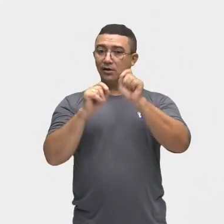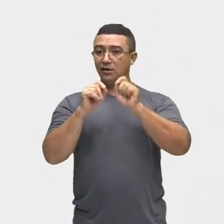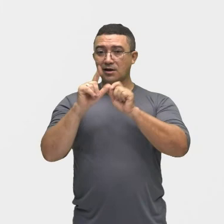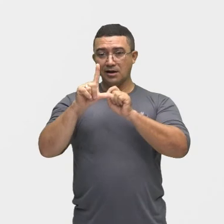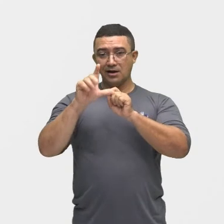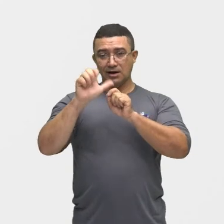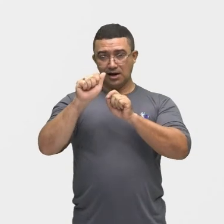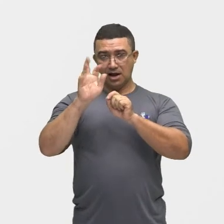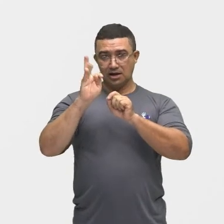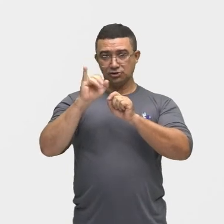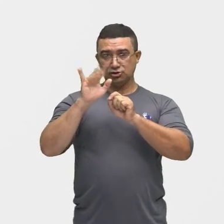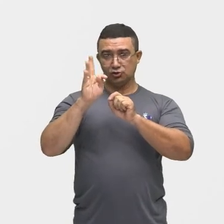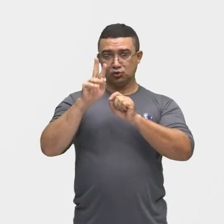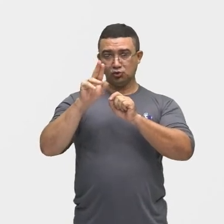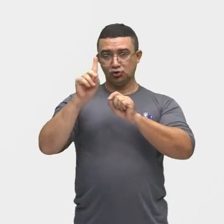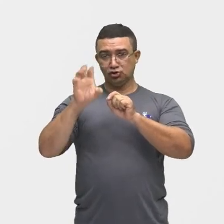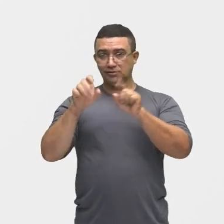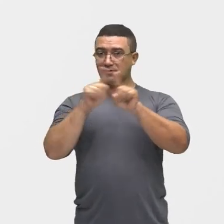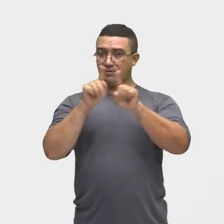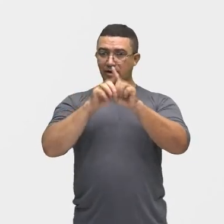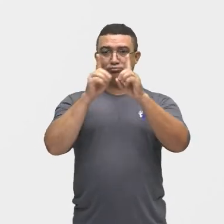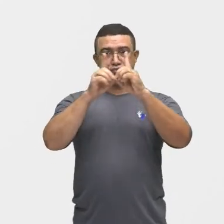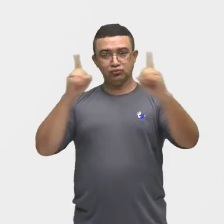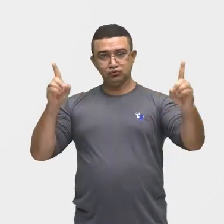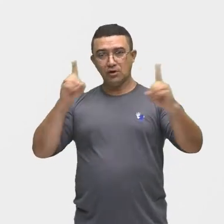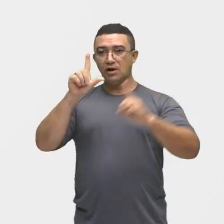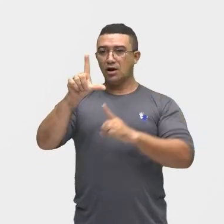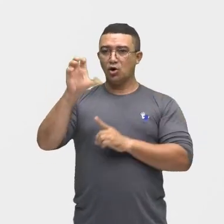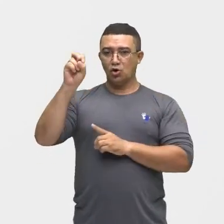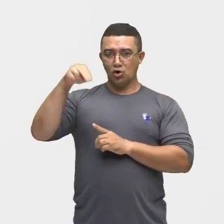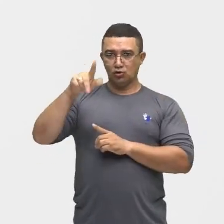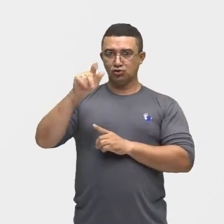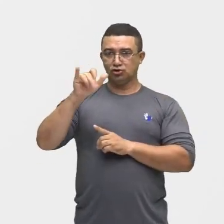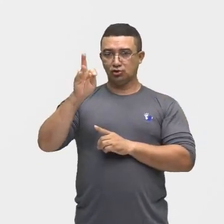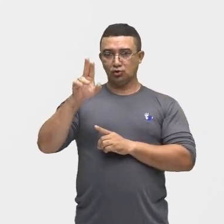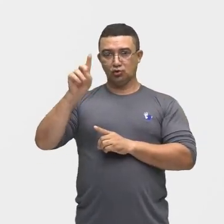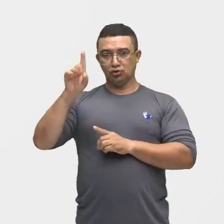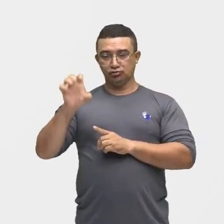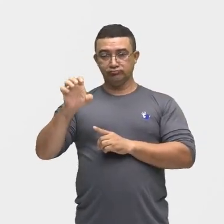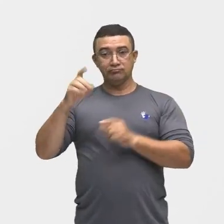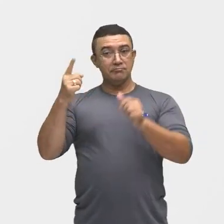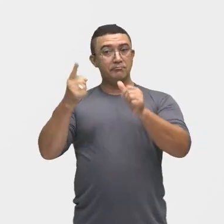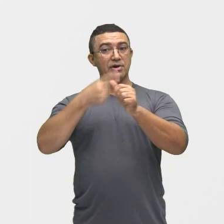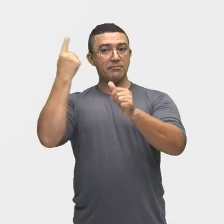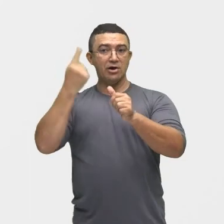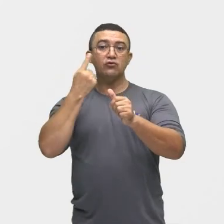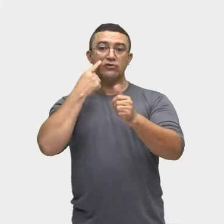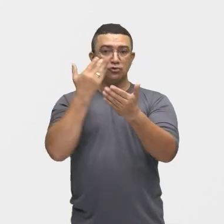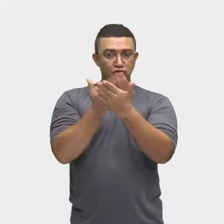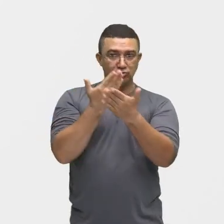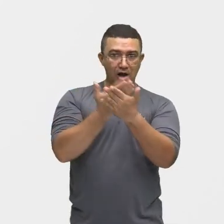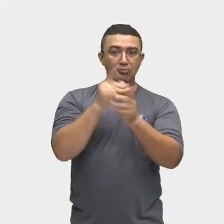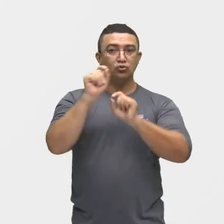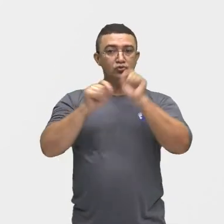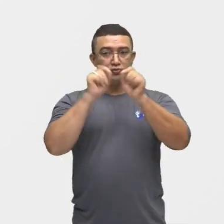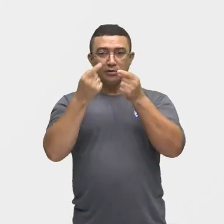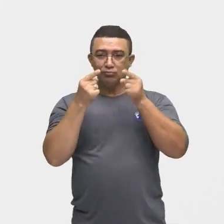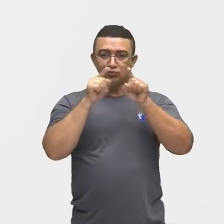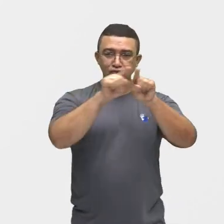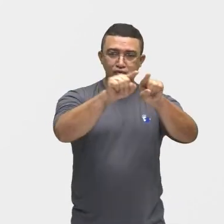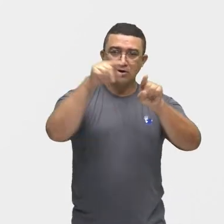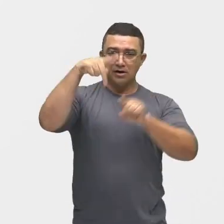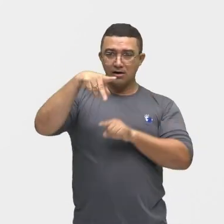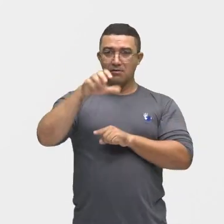quanto longitude, que são as coordenadas geográficas. E aí nós vimos primeiramente os paralelos, né? Os paralelos são